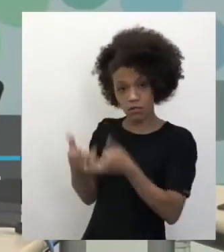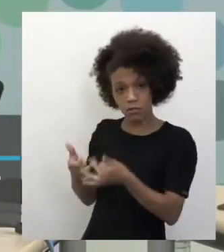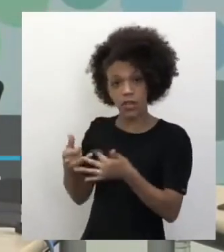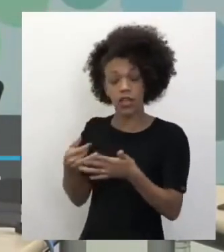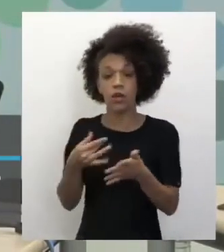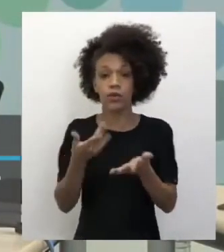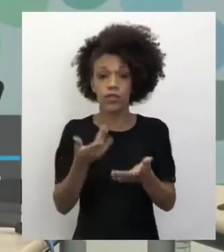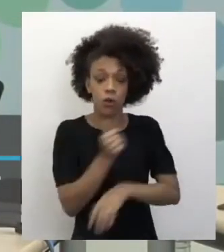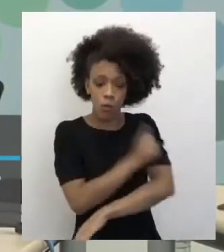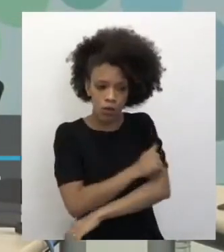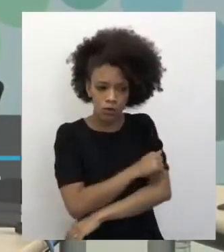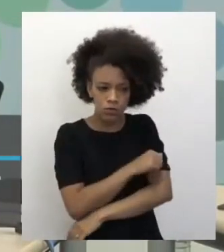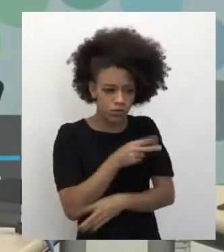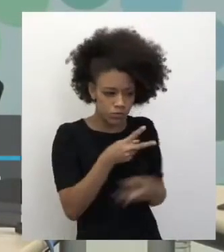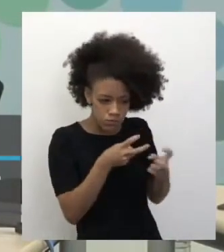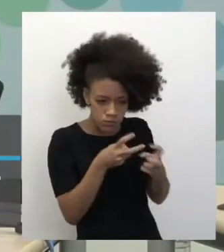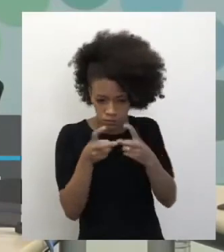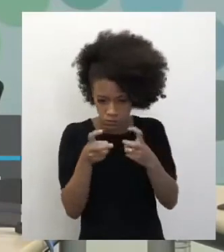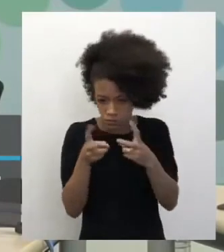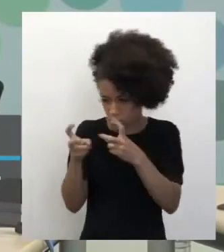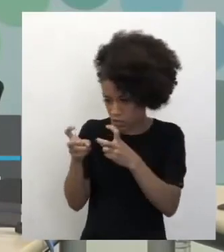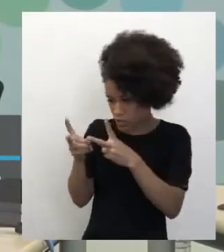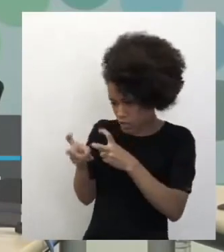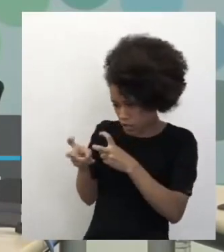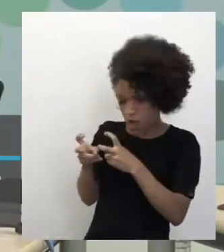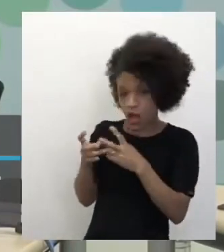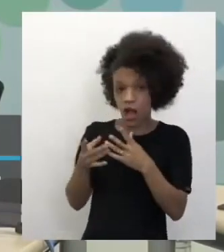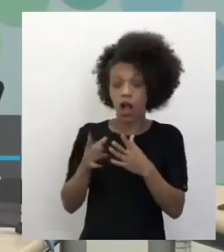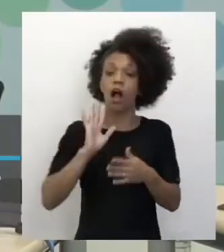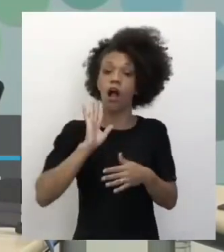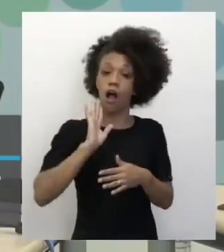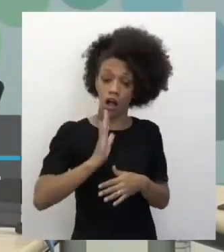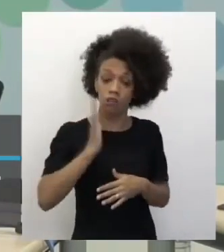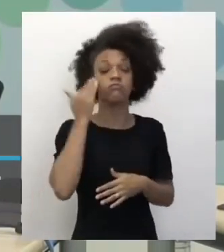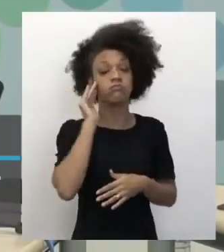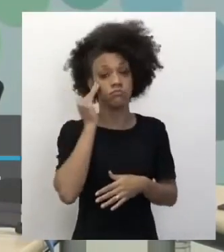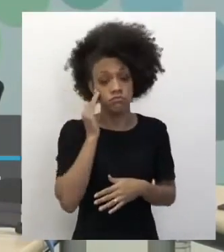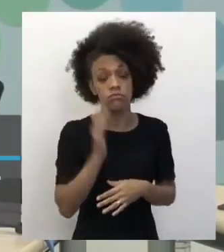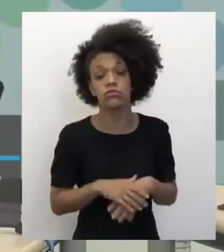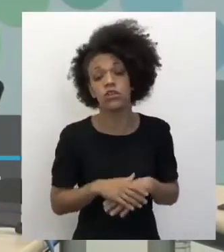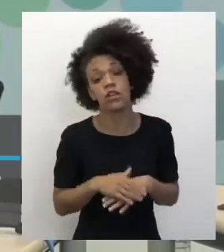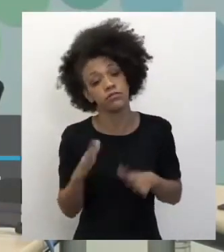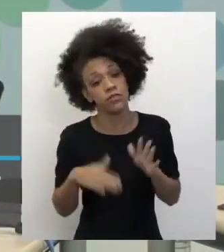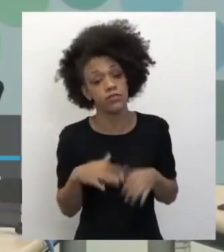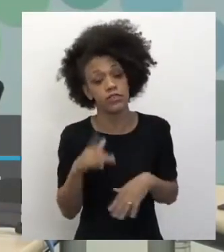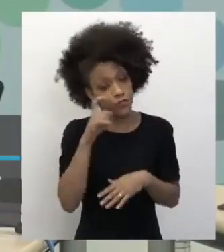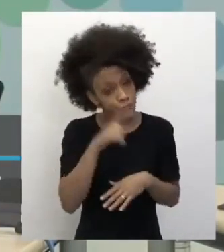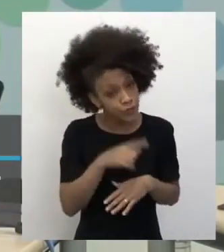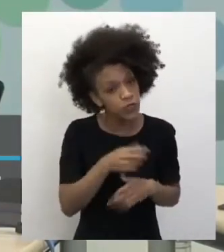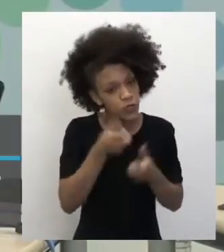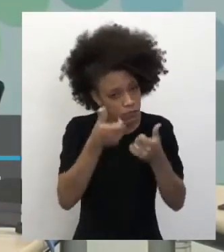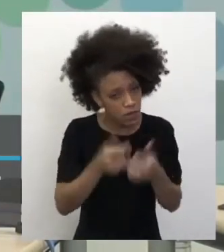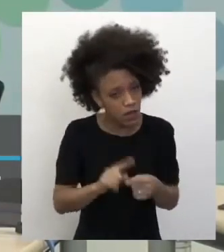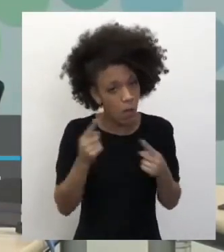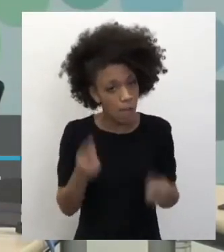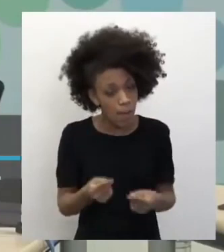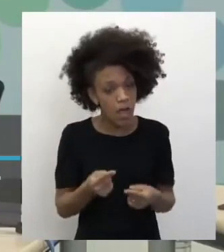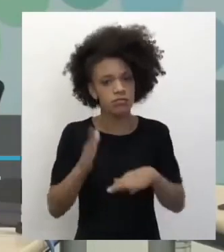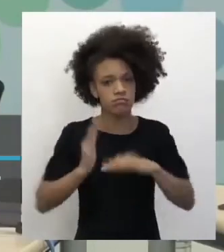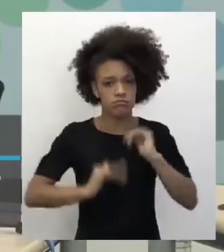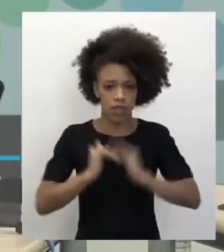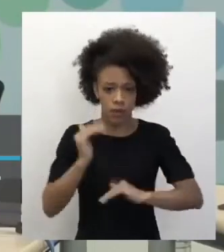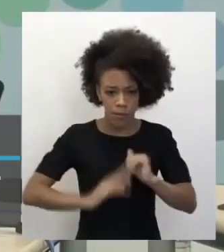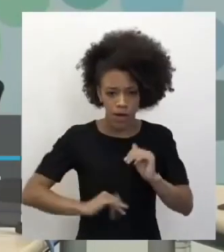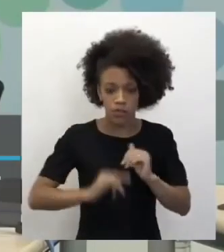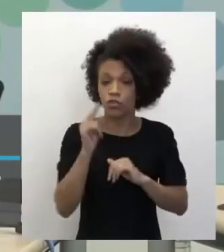reconhecendo, porque eles já leram, né? Já leram as mesmas coisas, então eles vão reconhecendo. Talvez para o aluno fique mais difícil, mas no assunto em